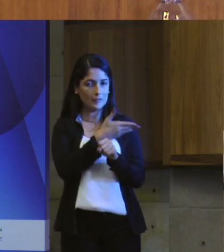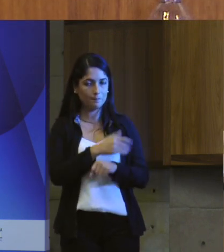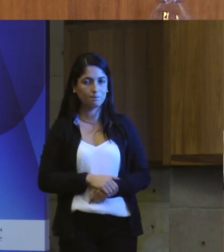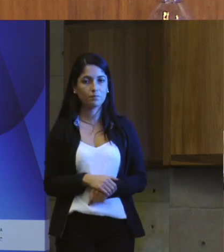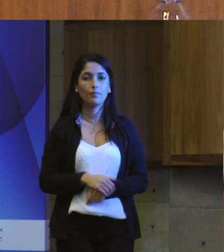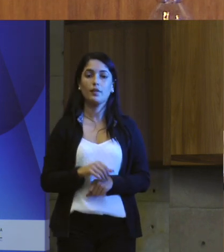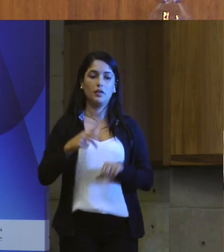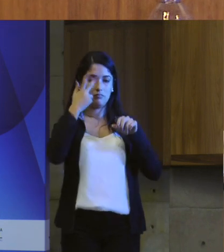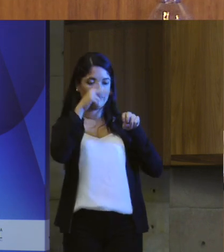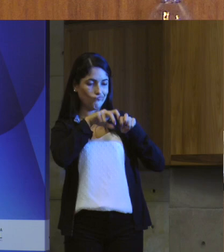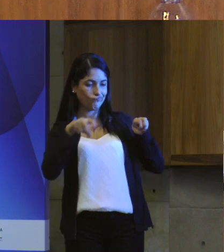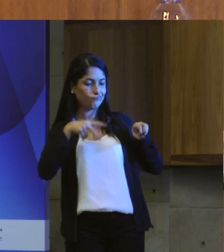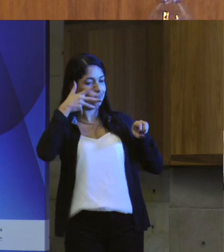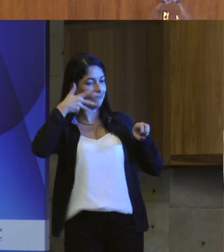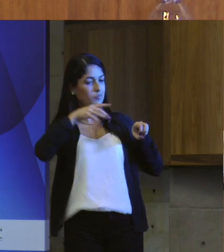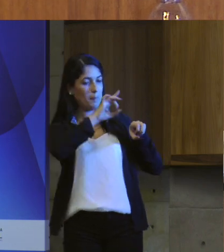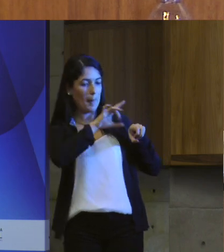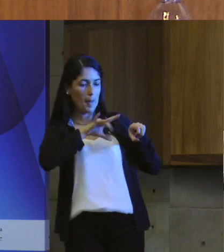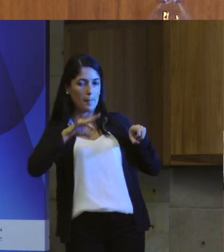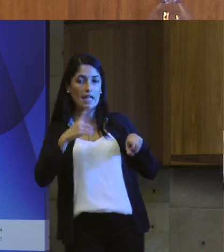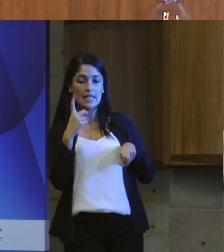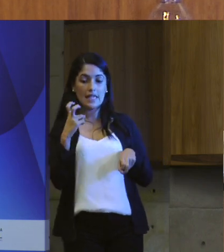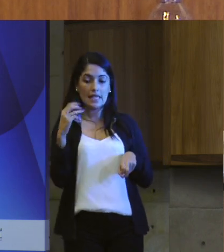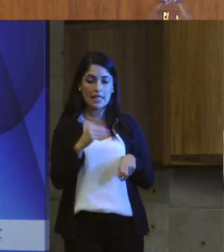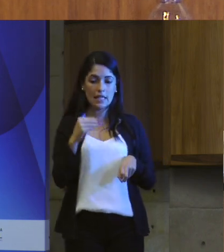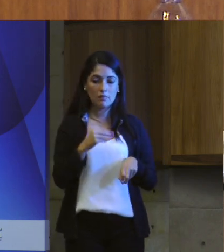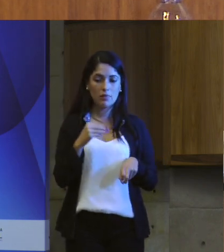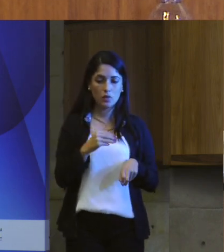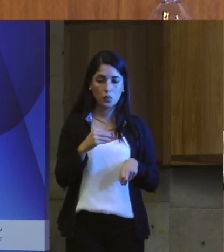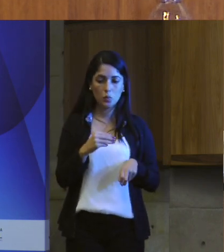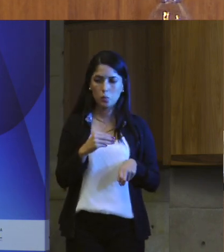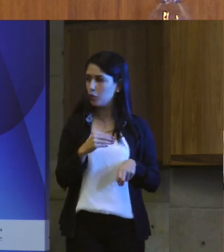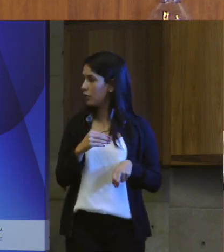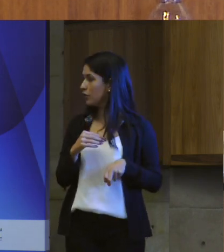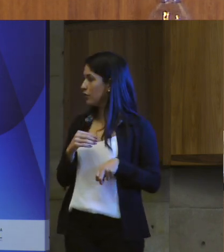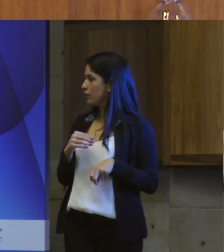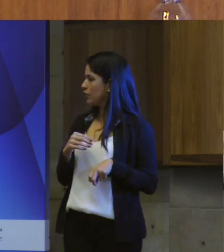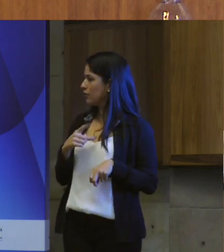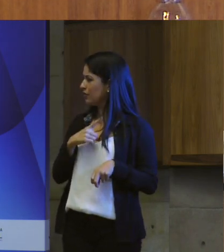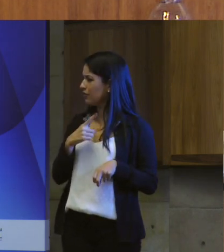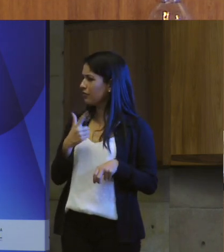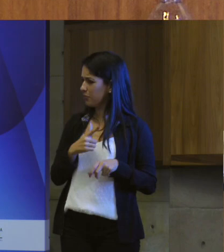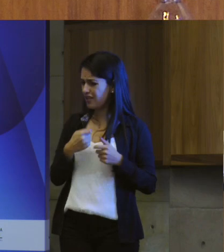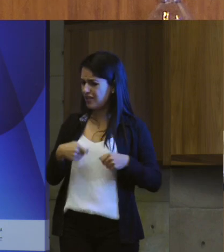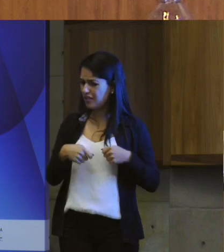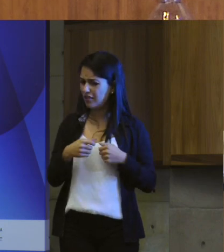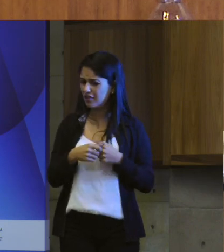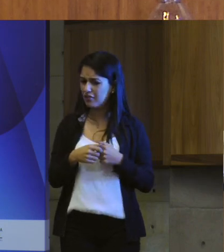os expositores fazem apresentações de 15 minutos depois fazemos uma pequena consideração